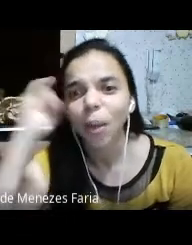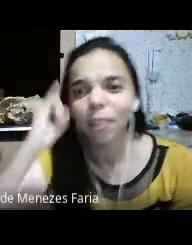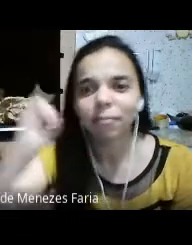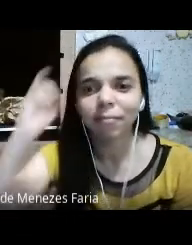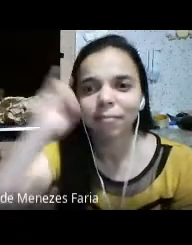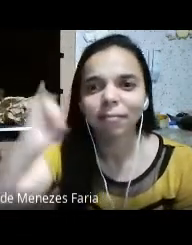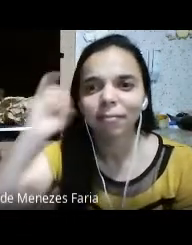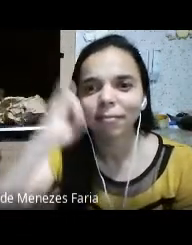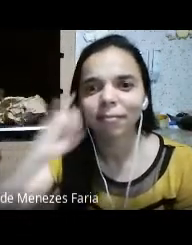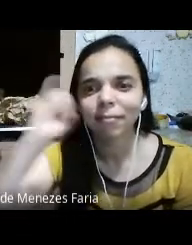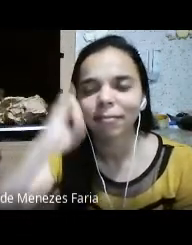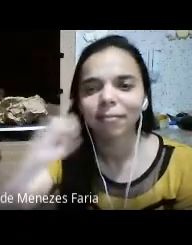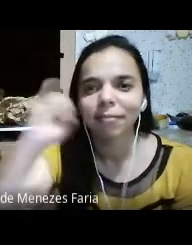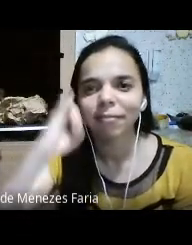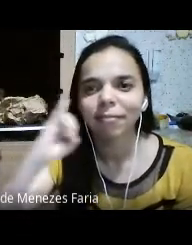de oi.